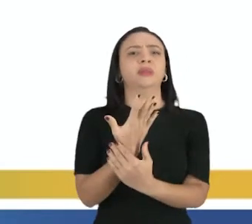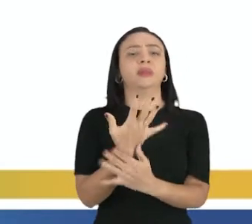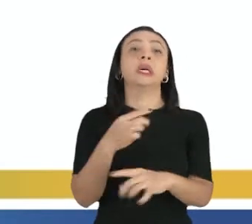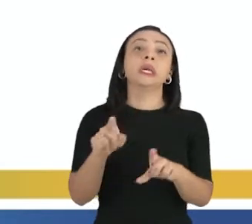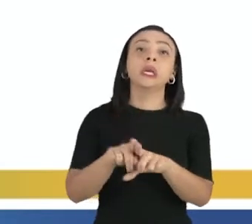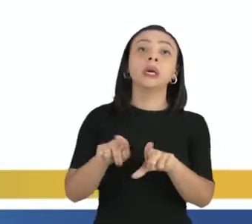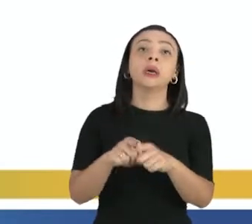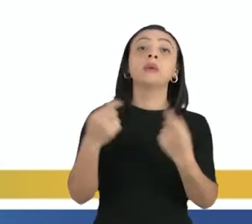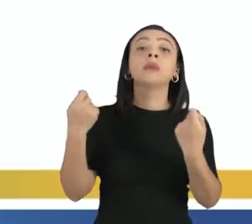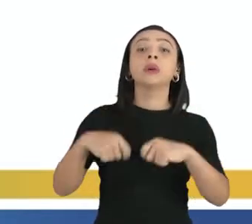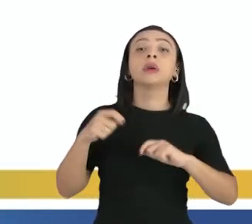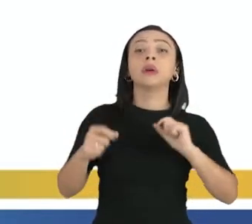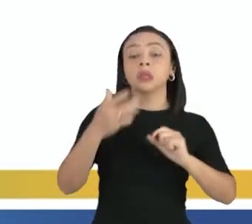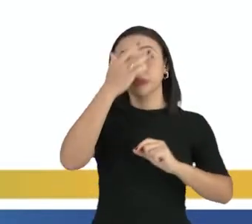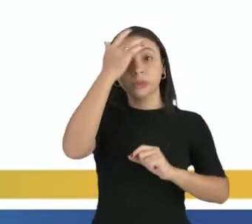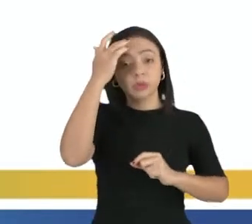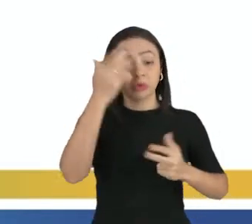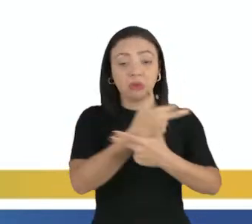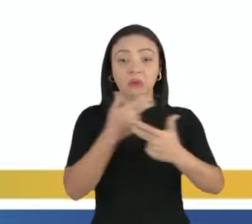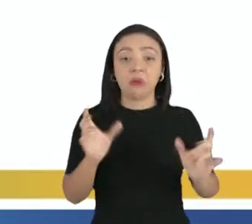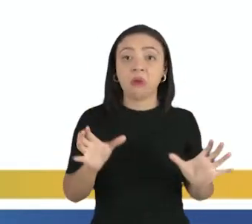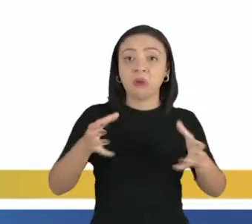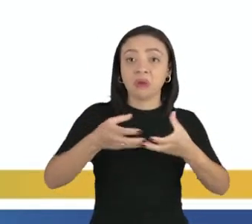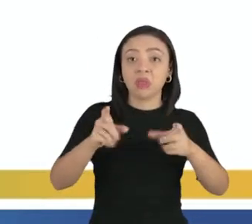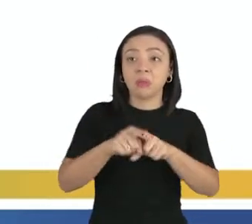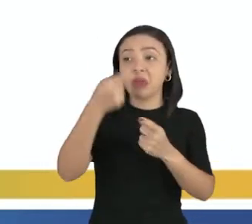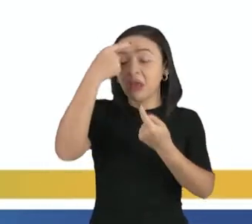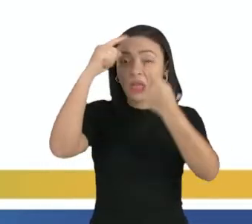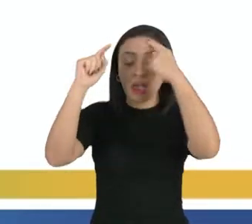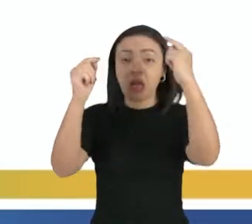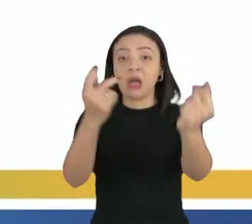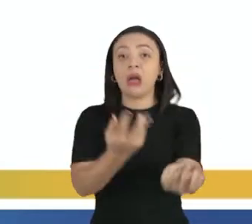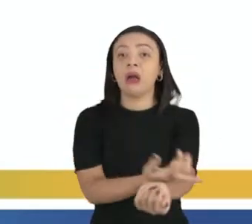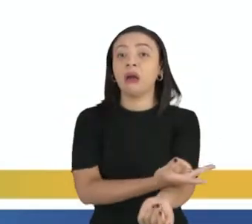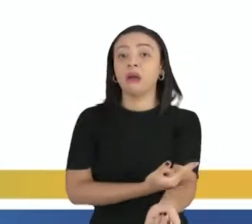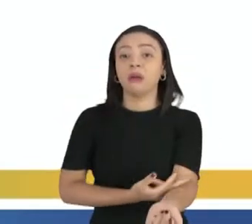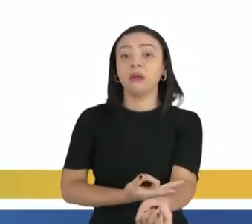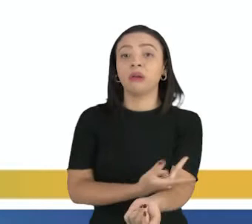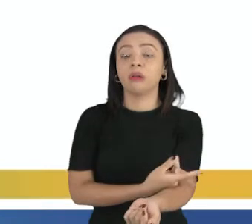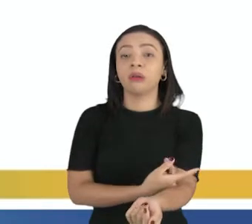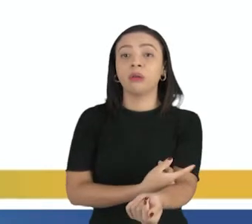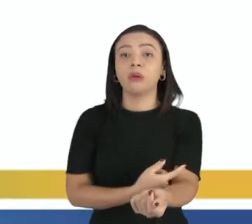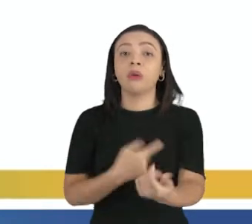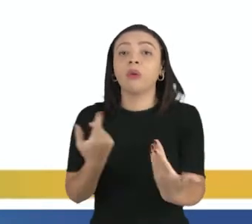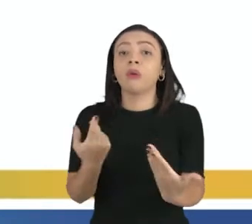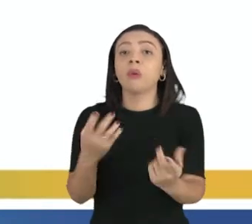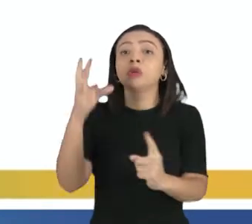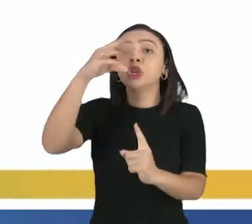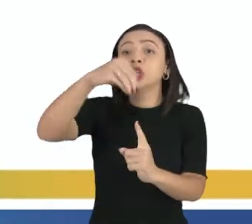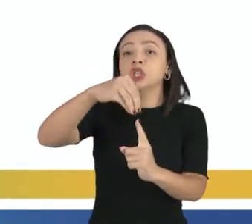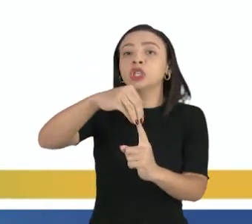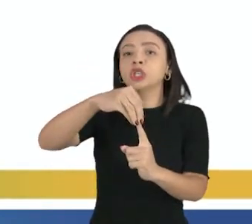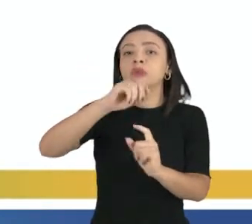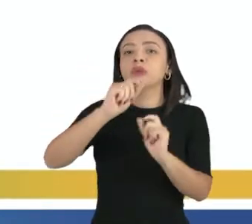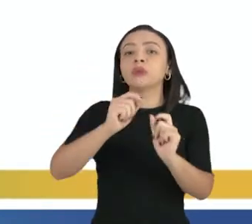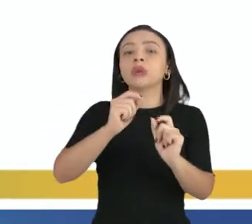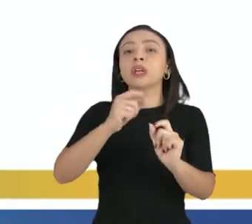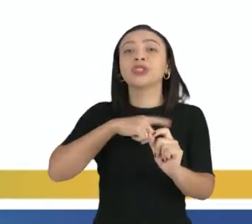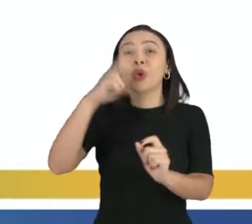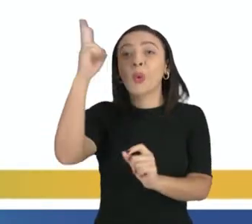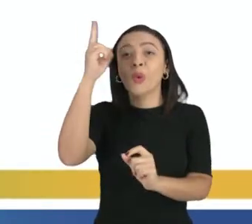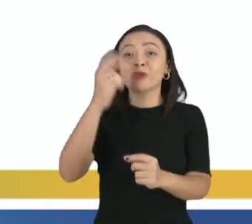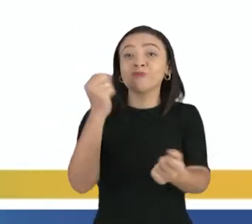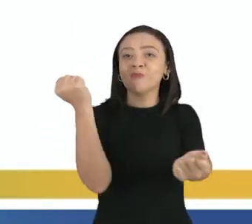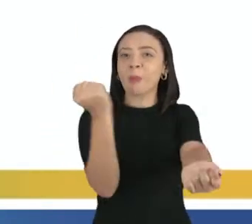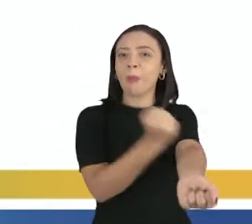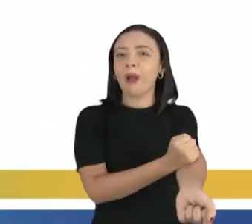provavelmente as pessoas de alguns povos desenvolveram as pinturas permanentes como um intuito de fixar uma história